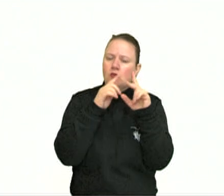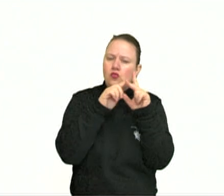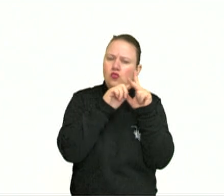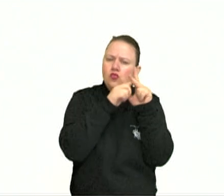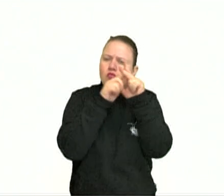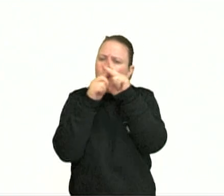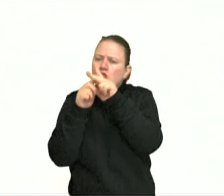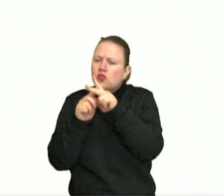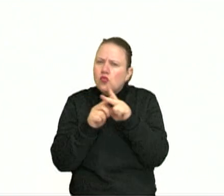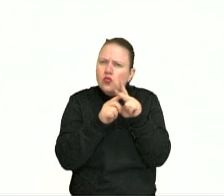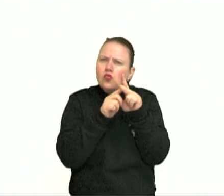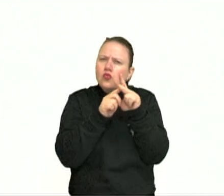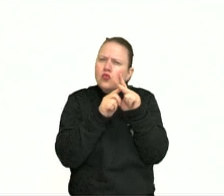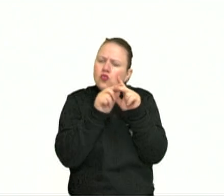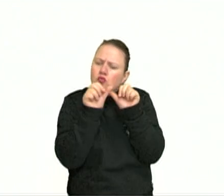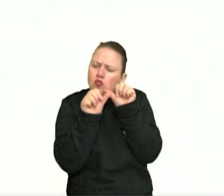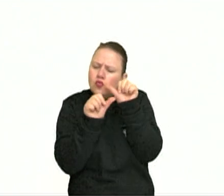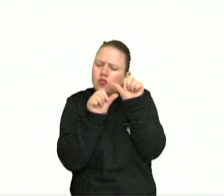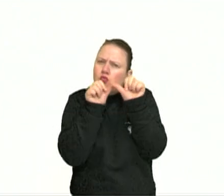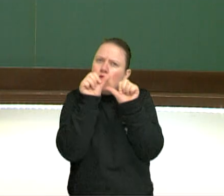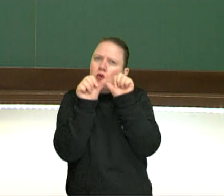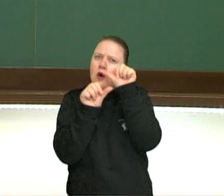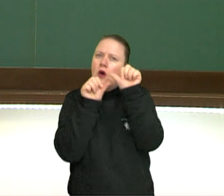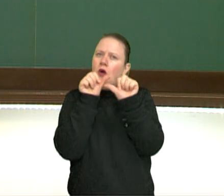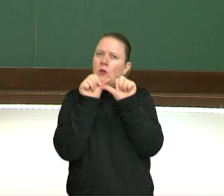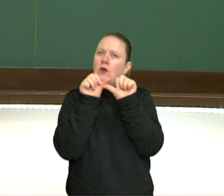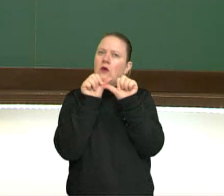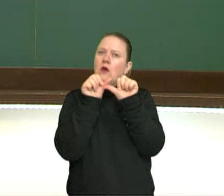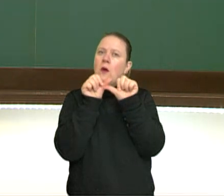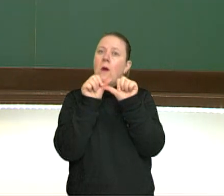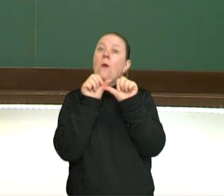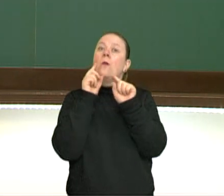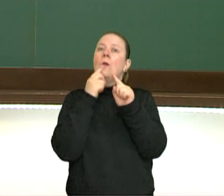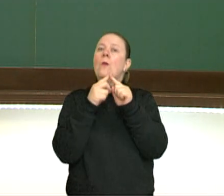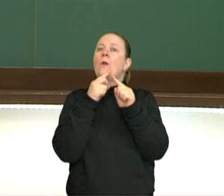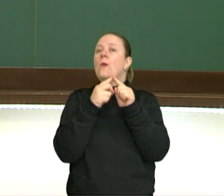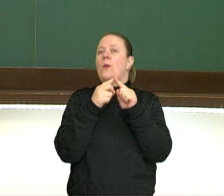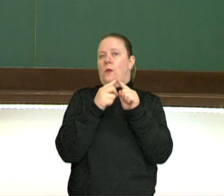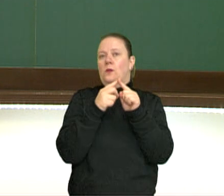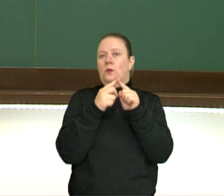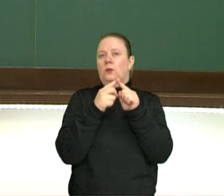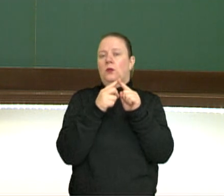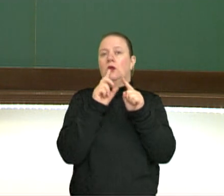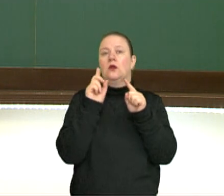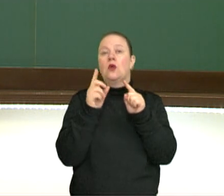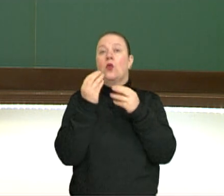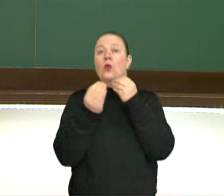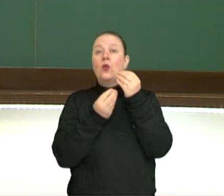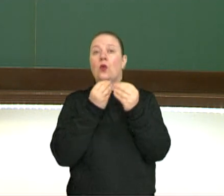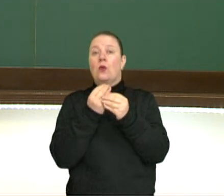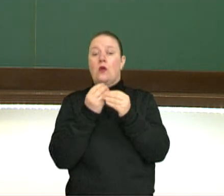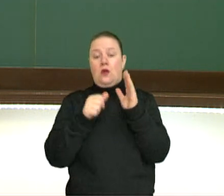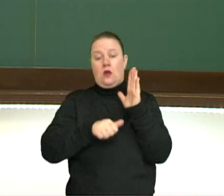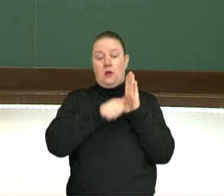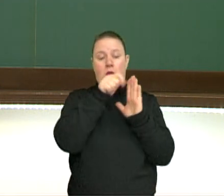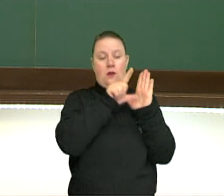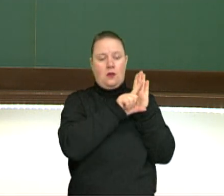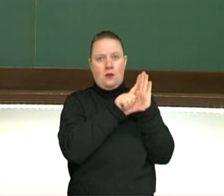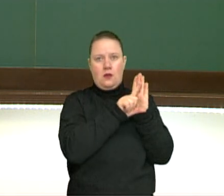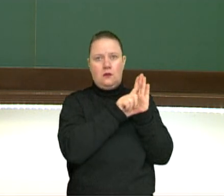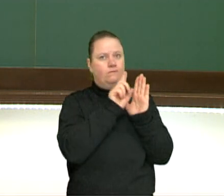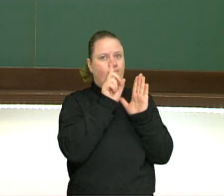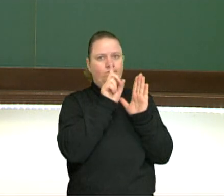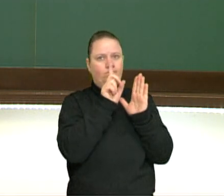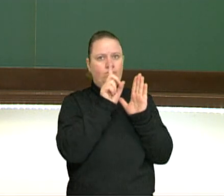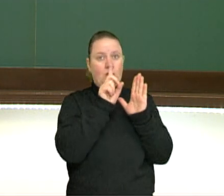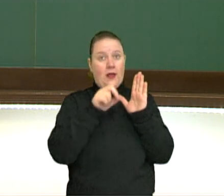trajetória para que ela mantenha uma trajetória circular. Certo? Então, como ela não está naquela primeira condição de Newton, que é